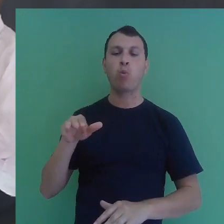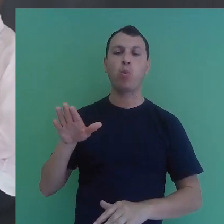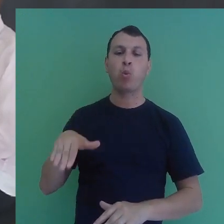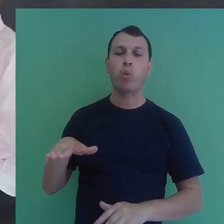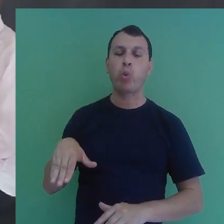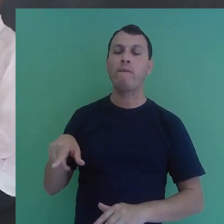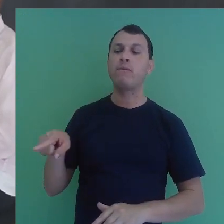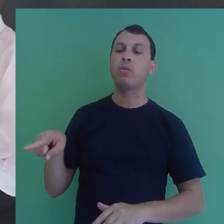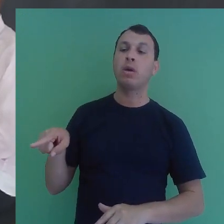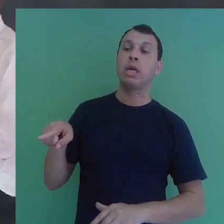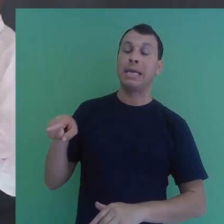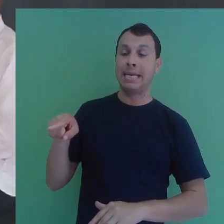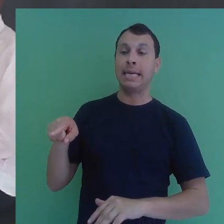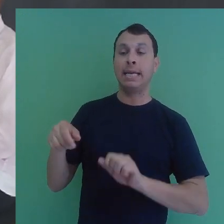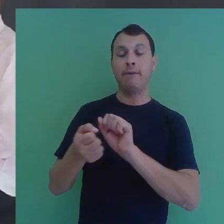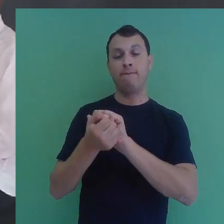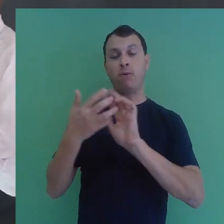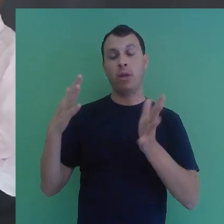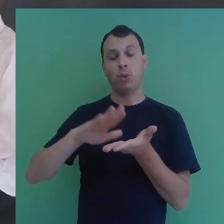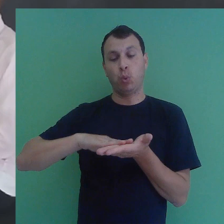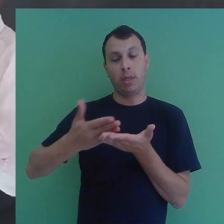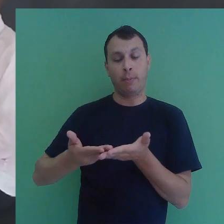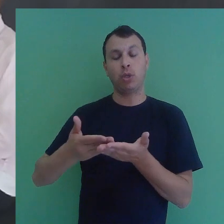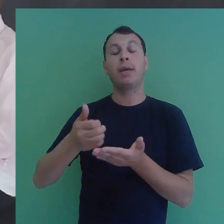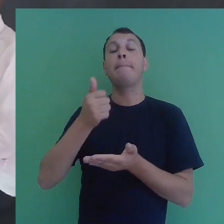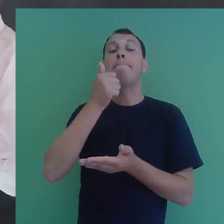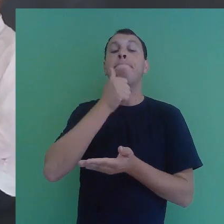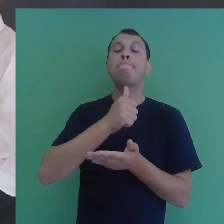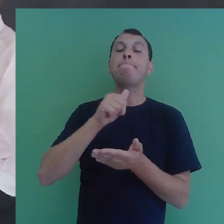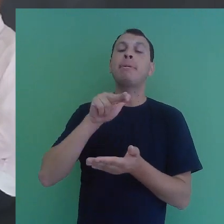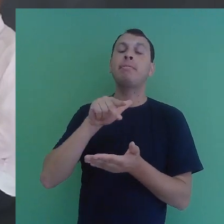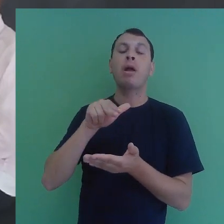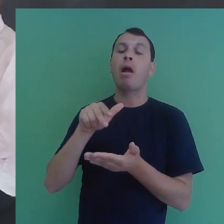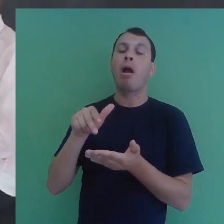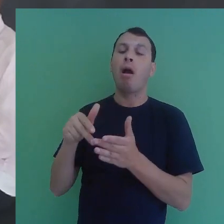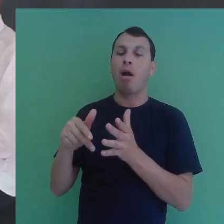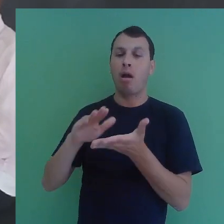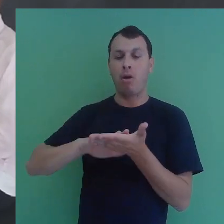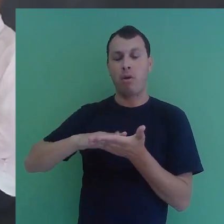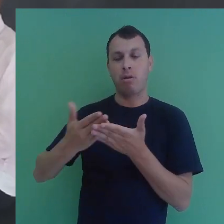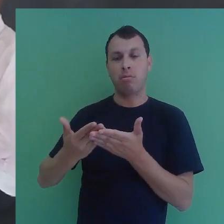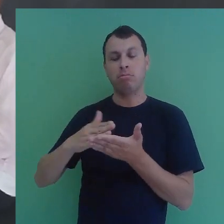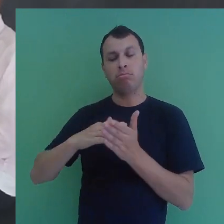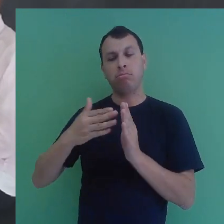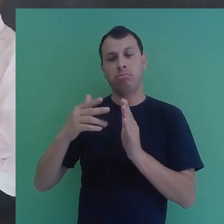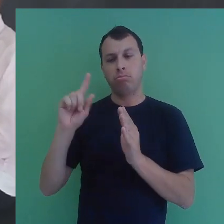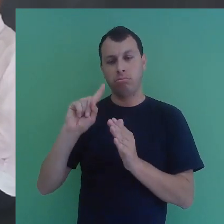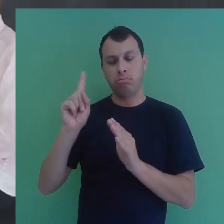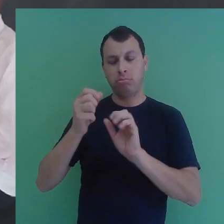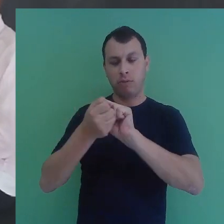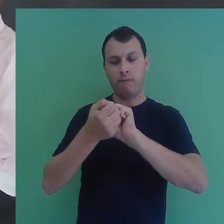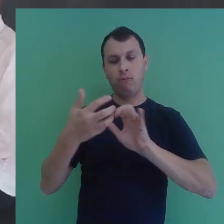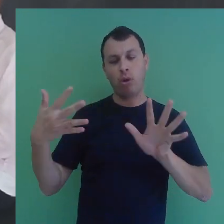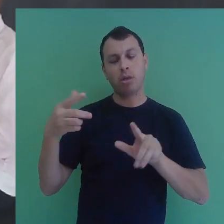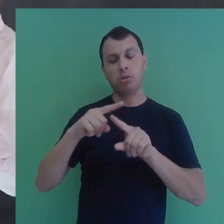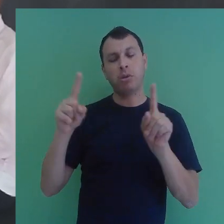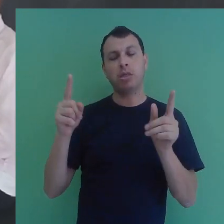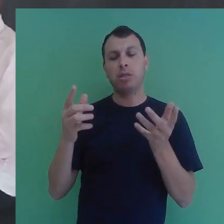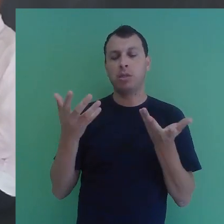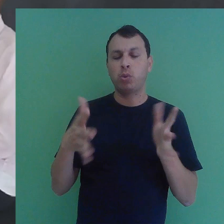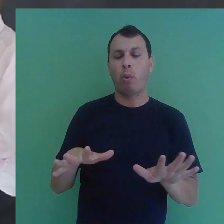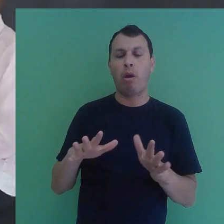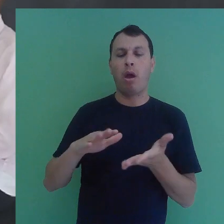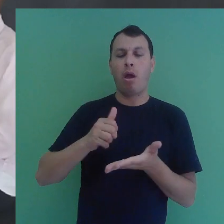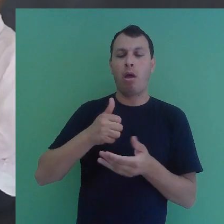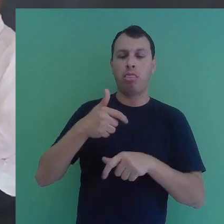mais nova também, ela é fluente, mas também não quis ir para a carreira de intérprete. Então, são 3 membros da família que são fluentes. Que